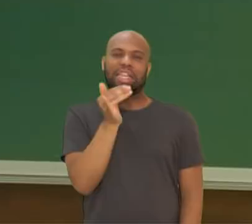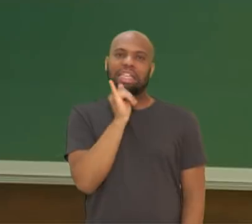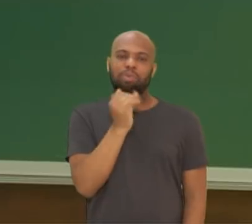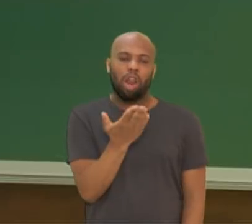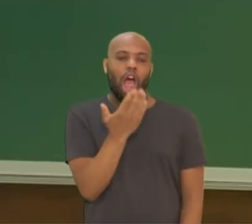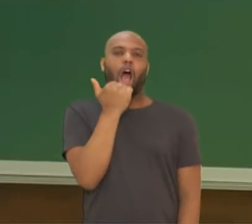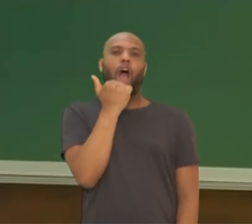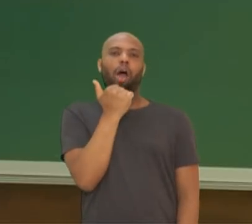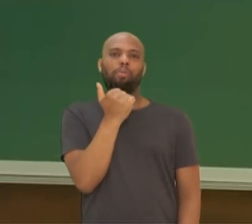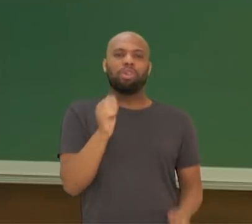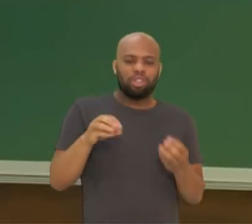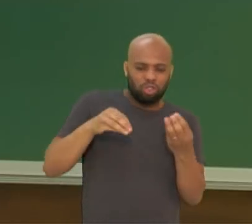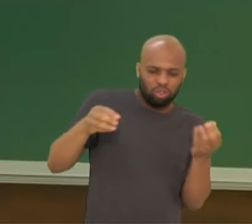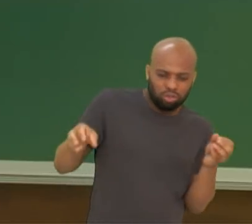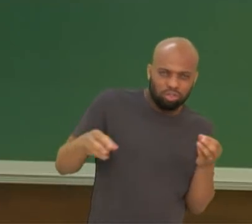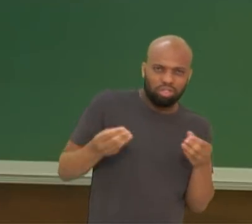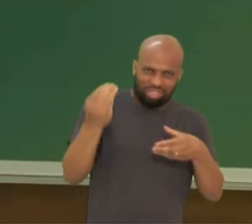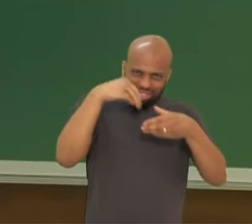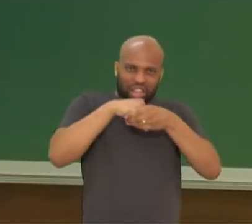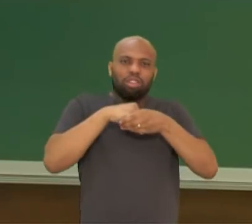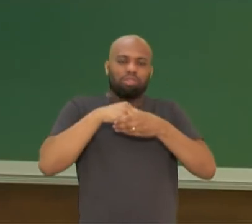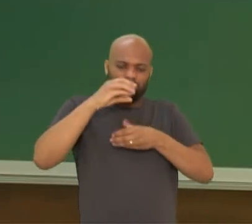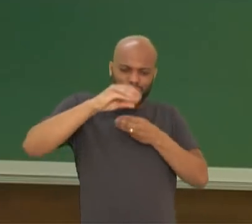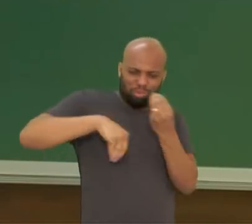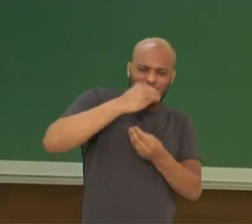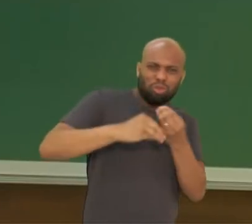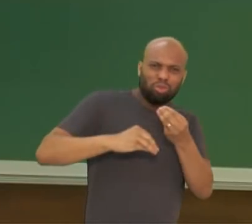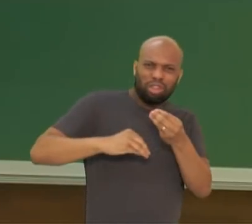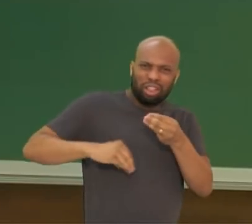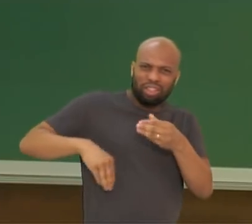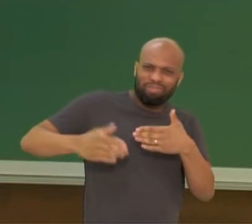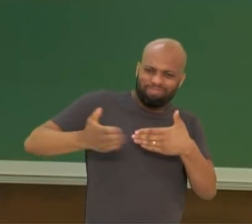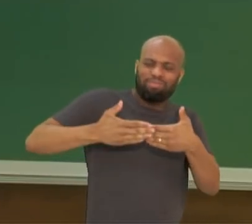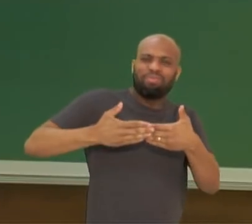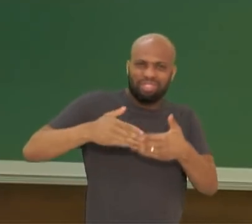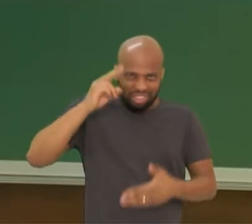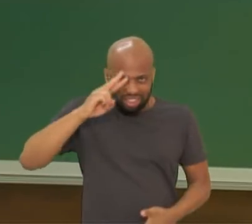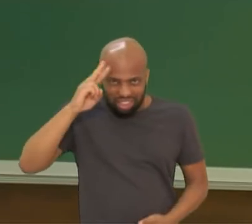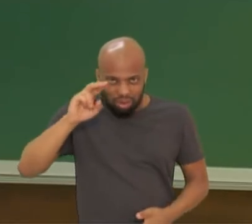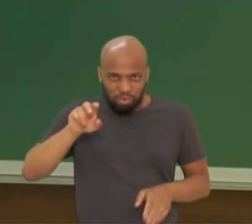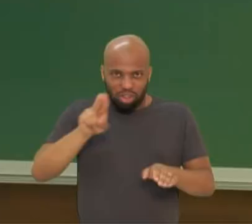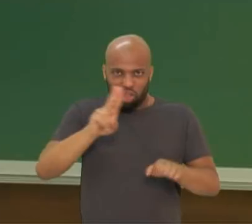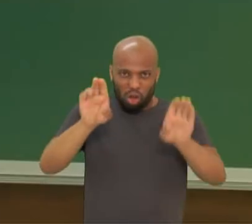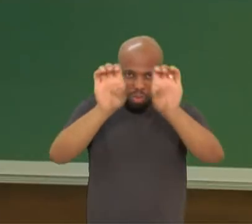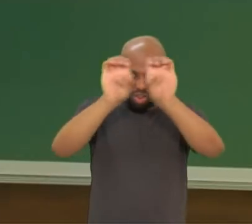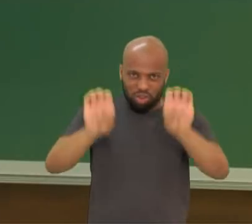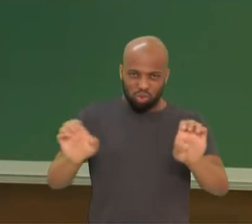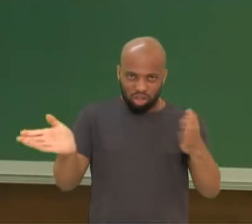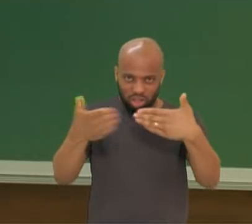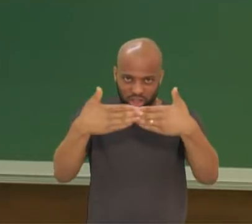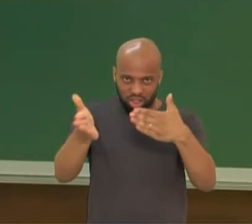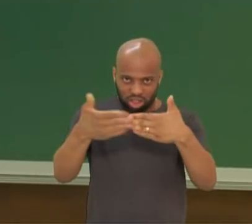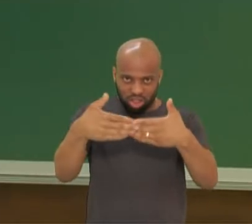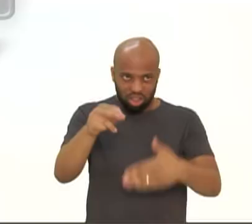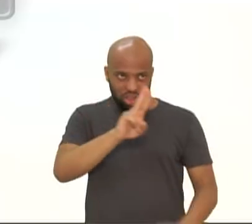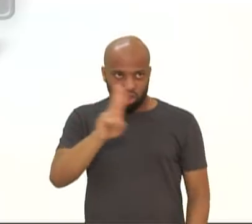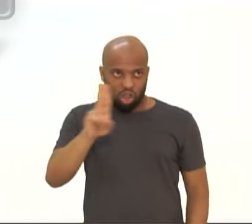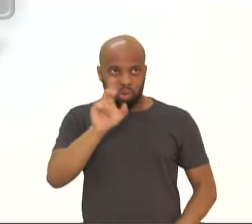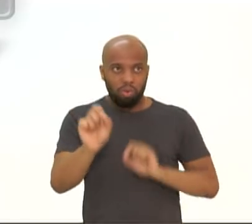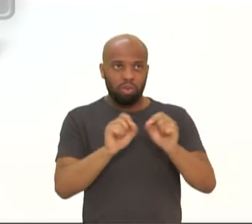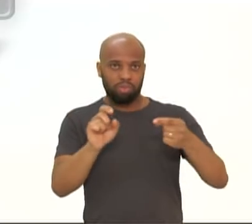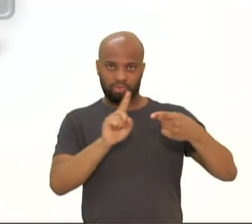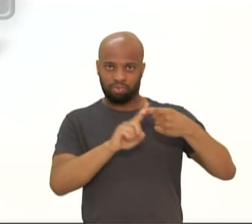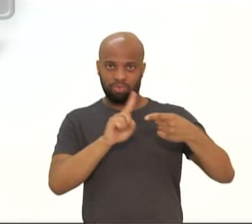alimento bloqueia. E aí, será que você entendeu? Lembra qual foi o nome da estrutura que eu acabei de falar? Foi